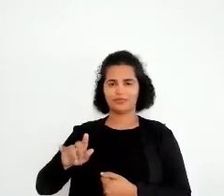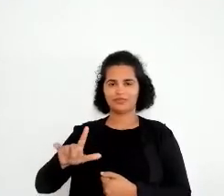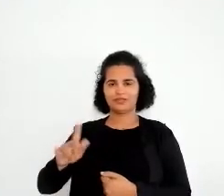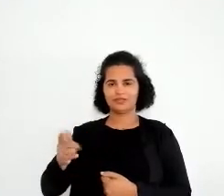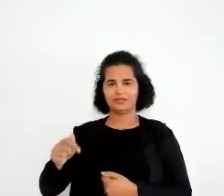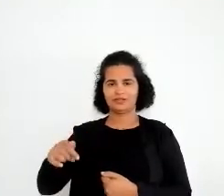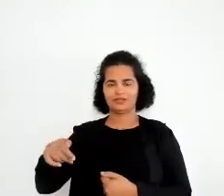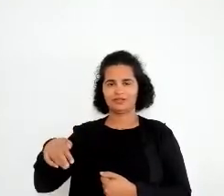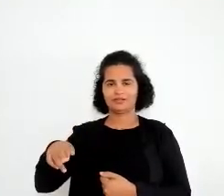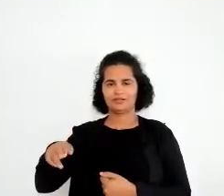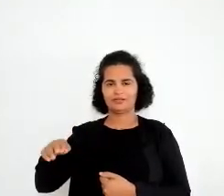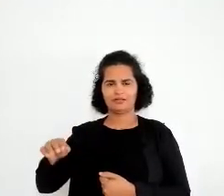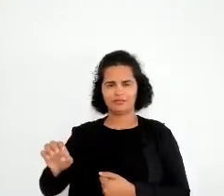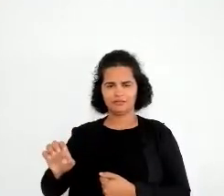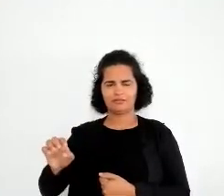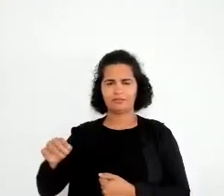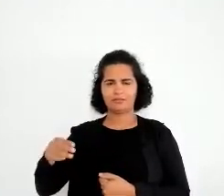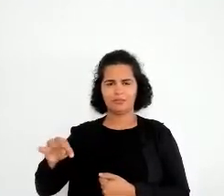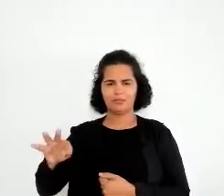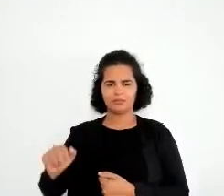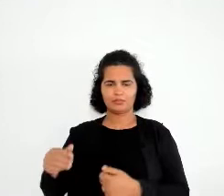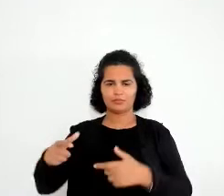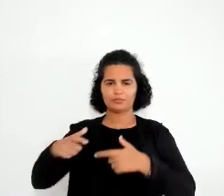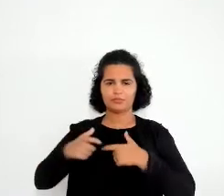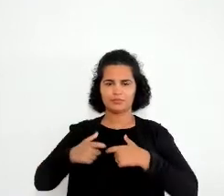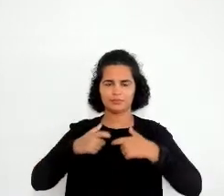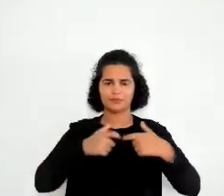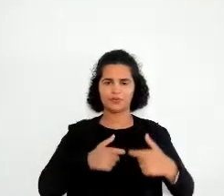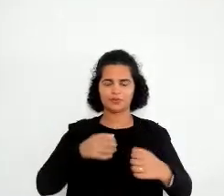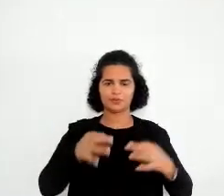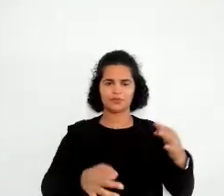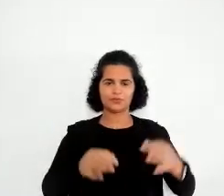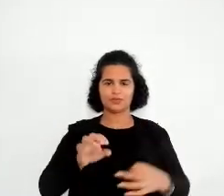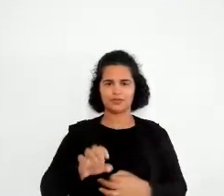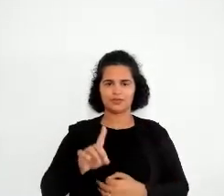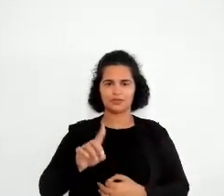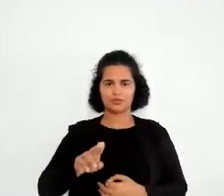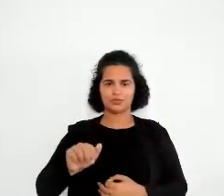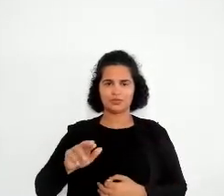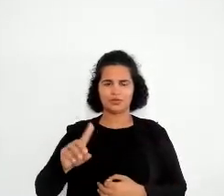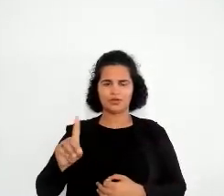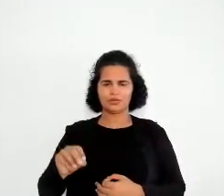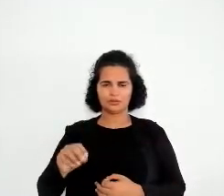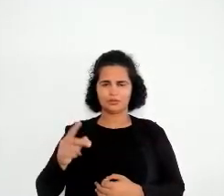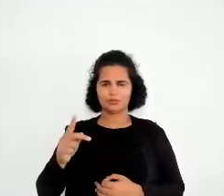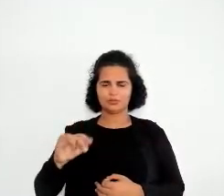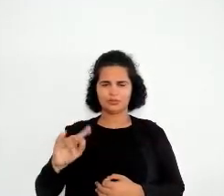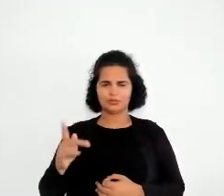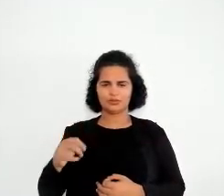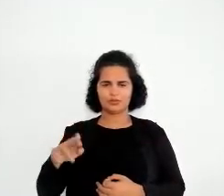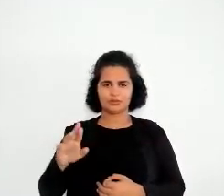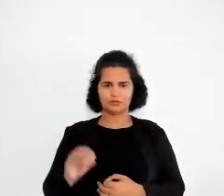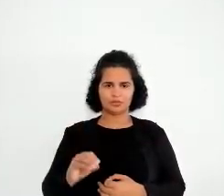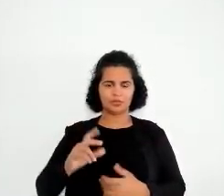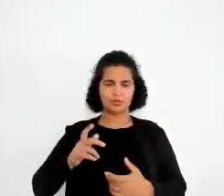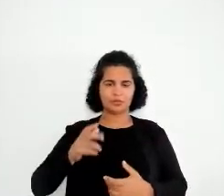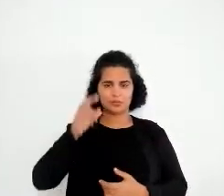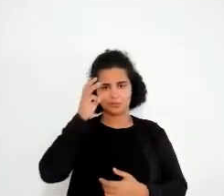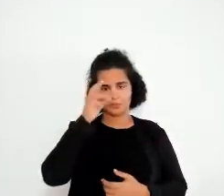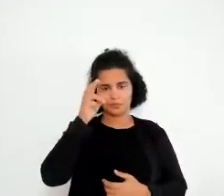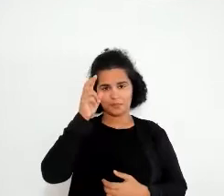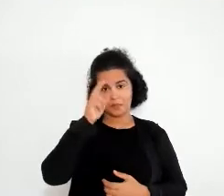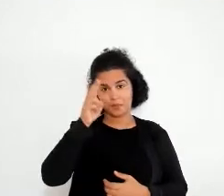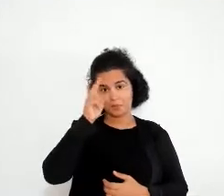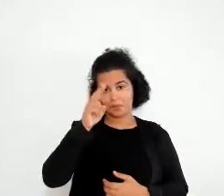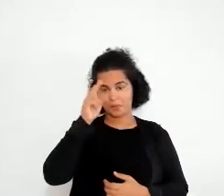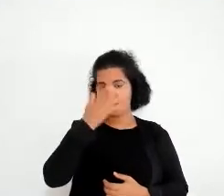Mérito Judiciário ao juiz Eduardo Pinheiro, que recebe a honraria em memória ao seu pai, ex-presidente do